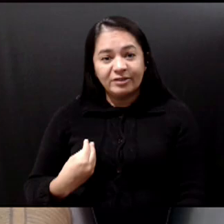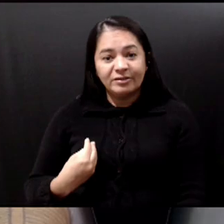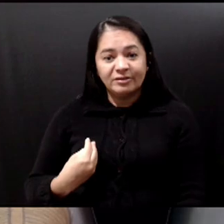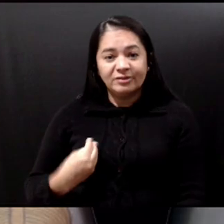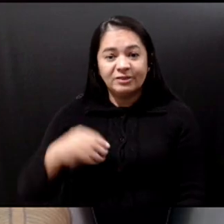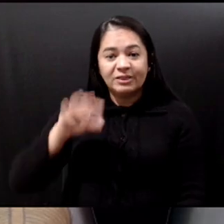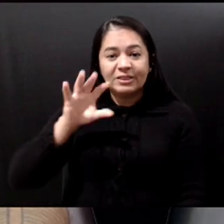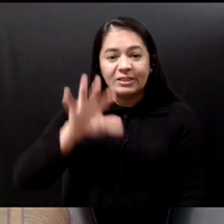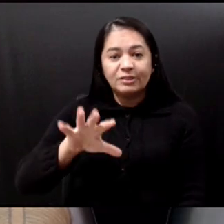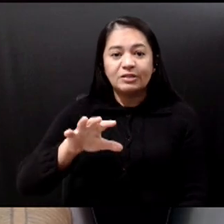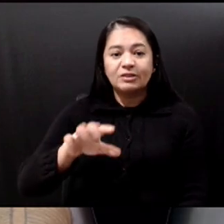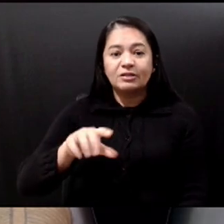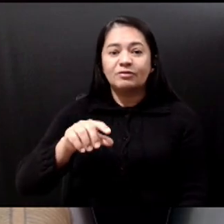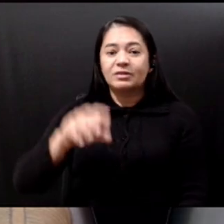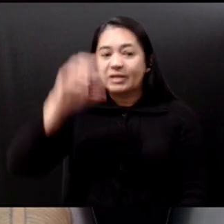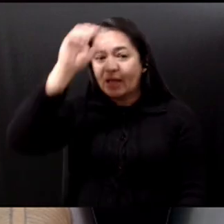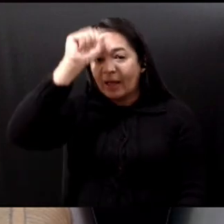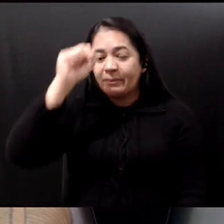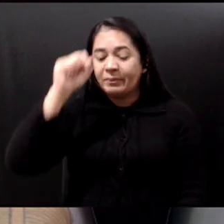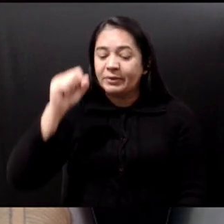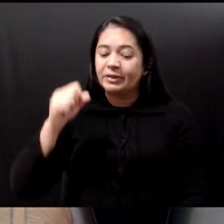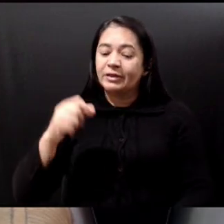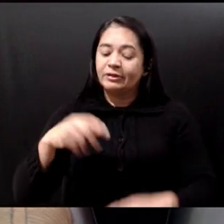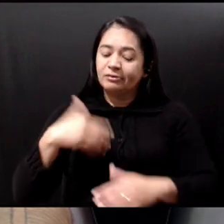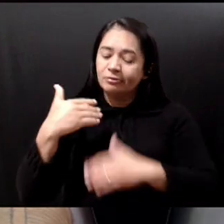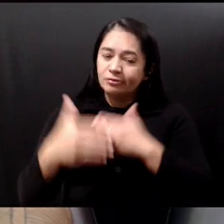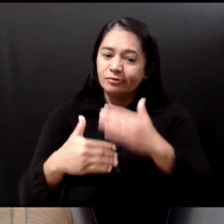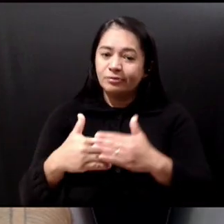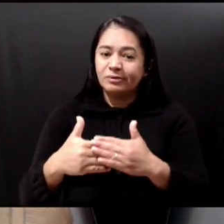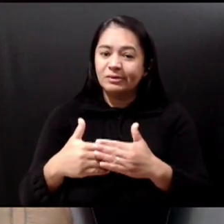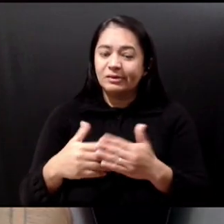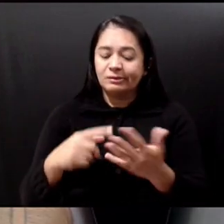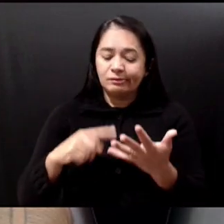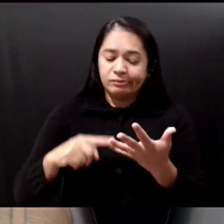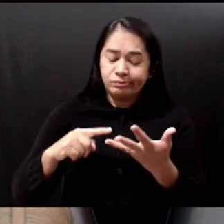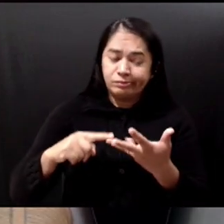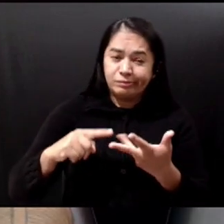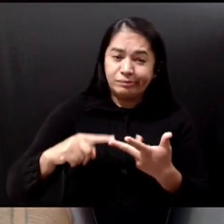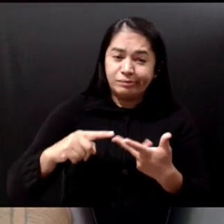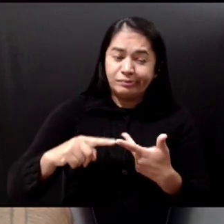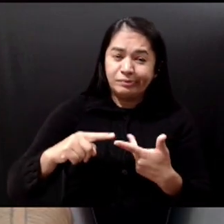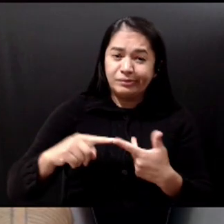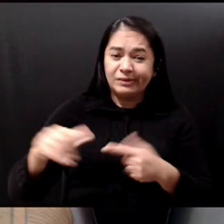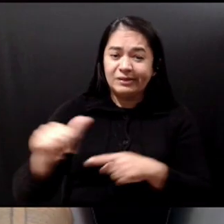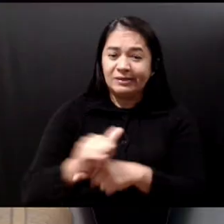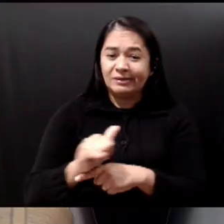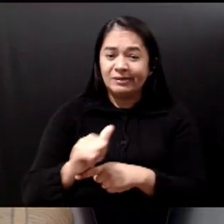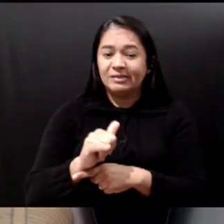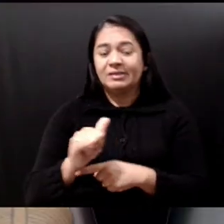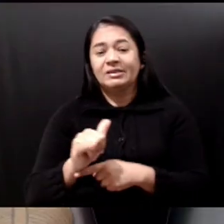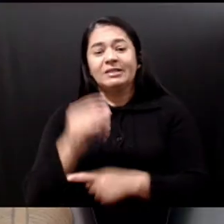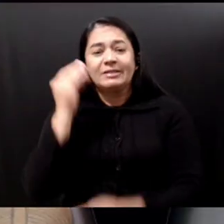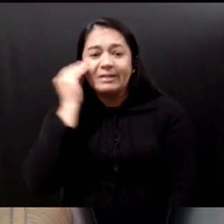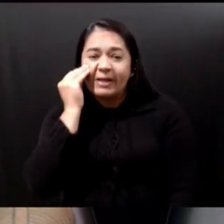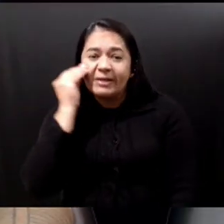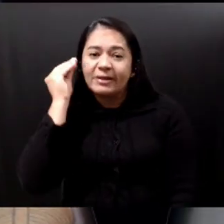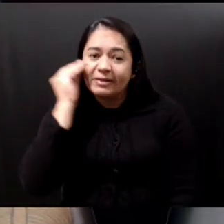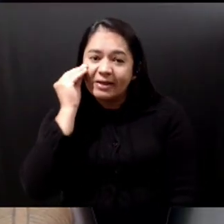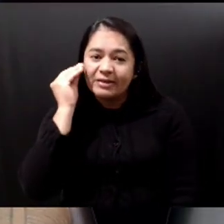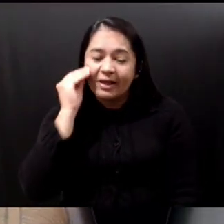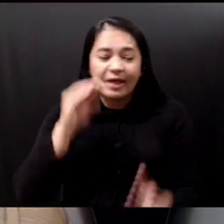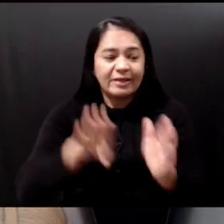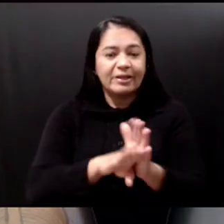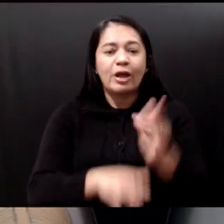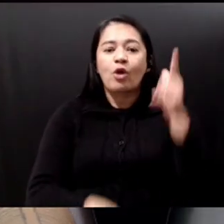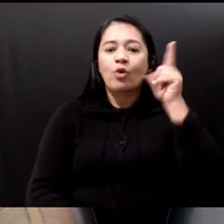muito. Essa é a grande verdade. Depois de você esgotar várias maneiras de que não dá certo, até você entender a maneira que dá certo. E até puxando